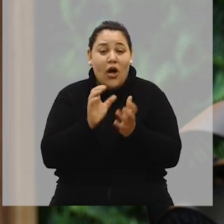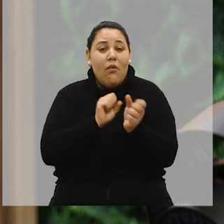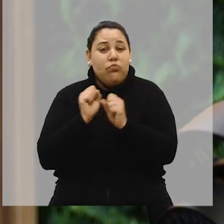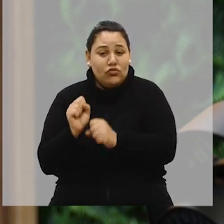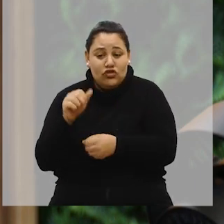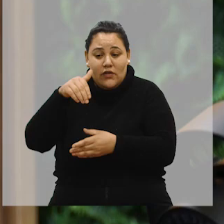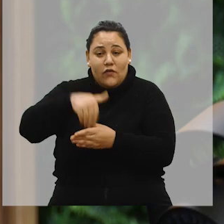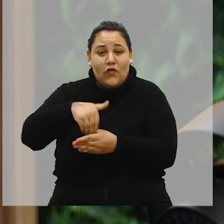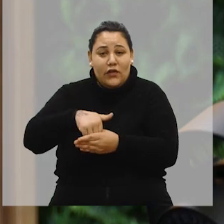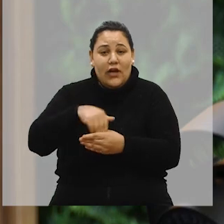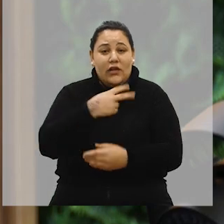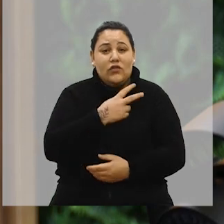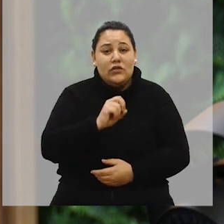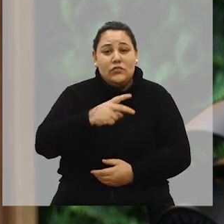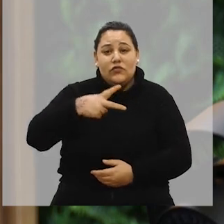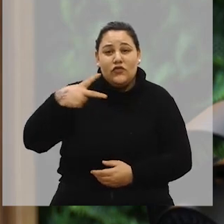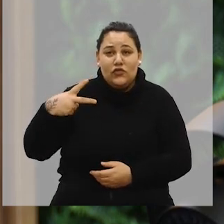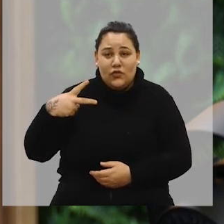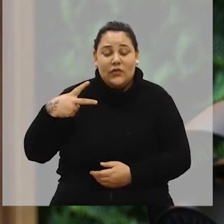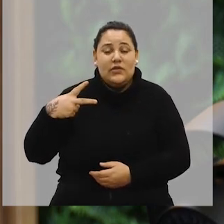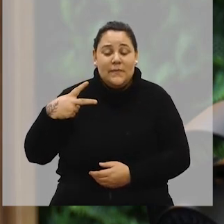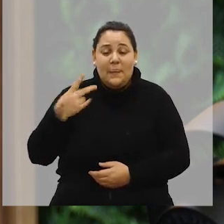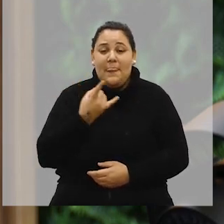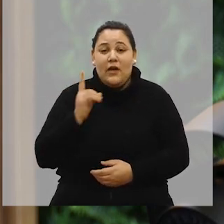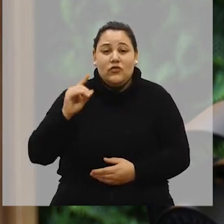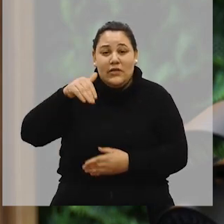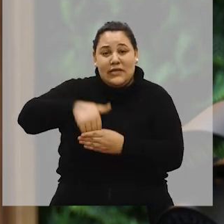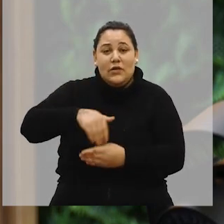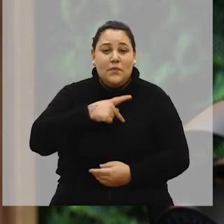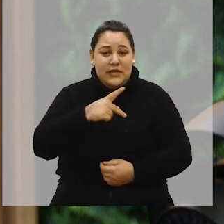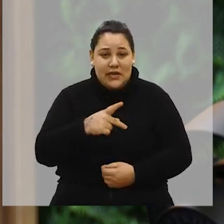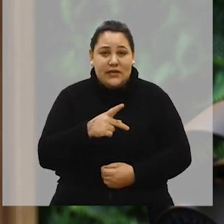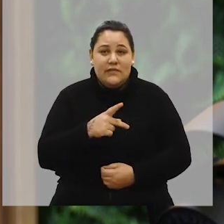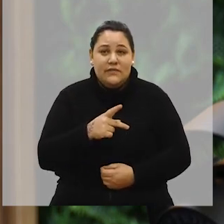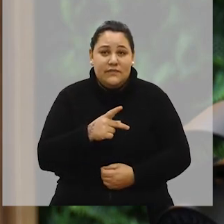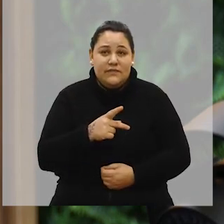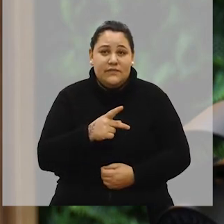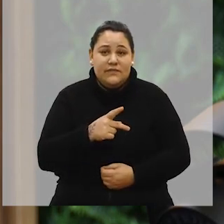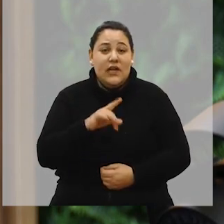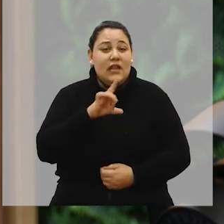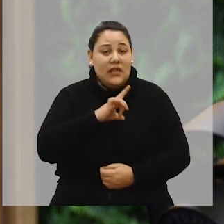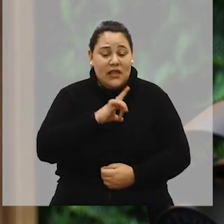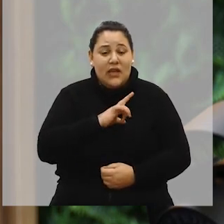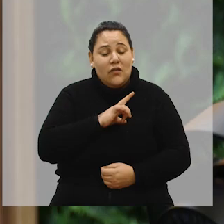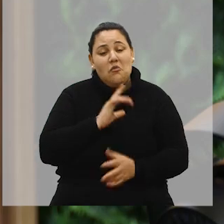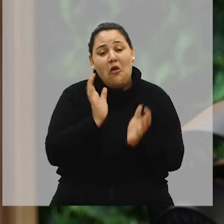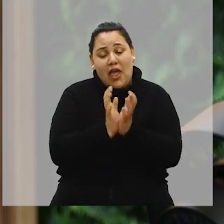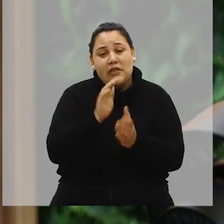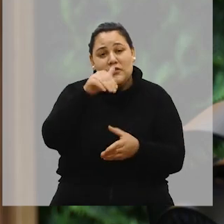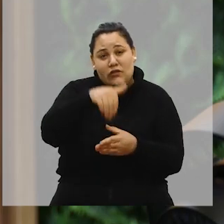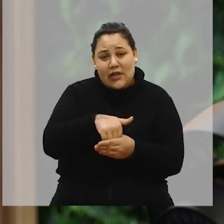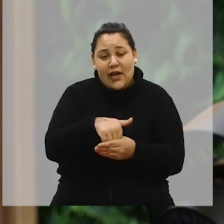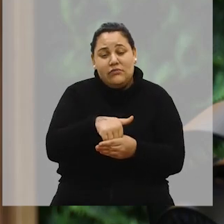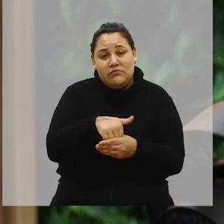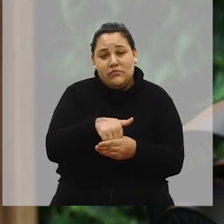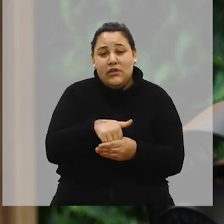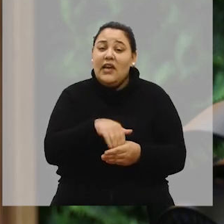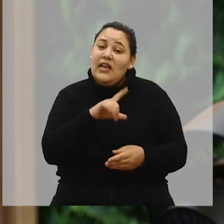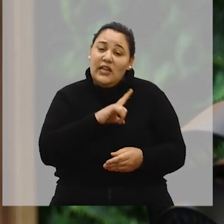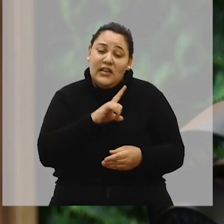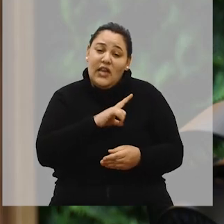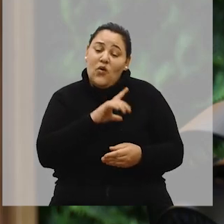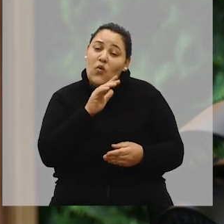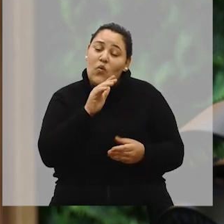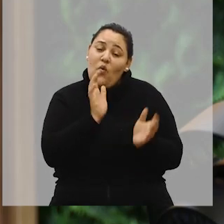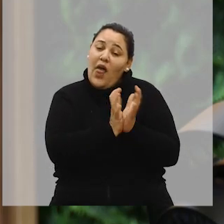em 2022, né, nas últimas eleições presidenciais. Tenho colegas que votaram e tenho colegas que não